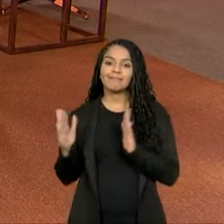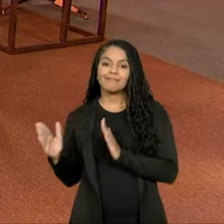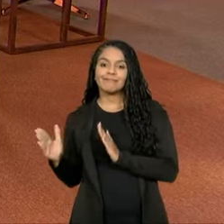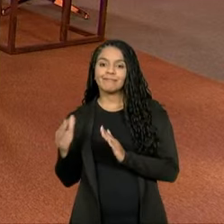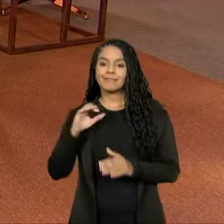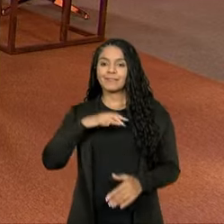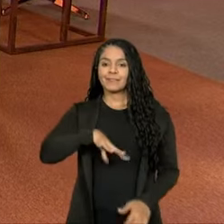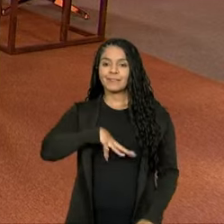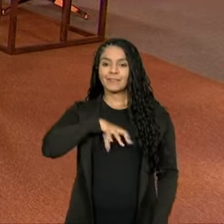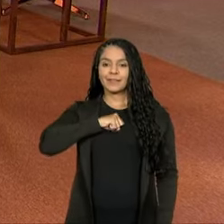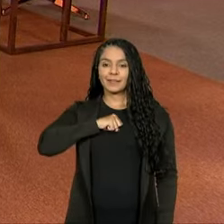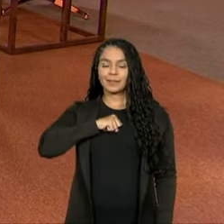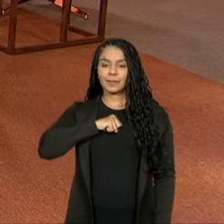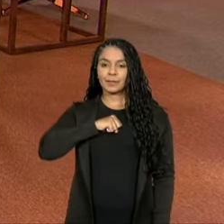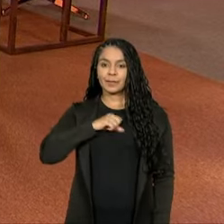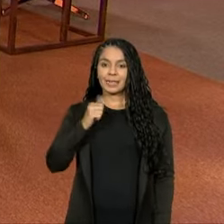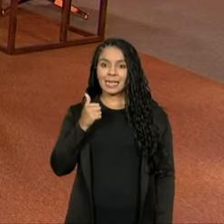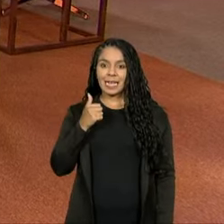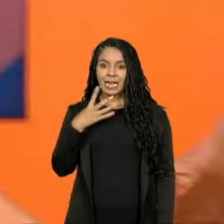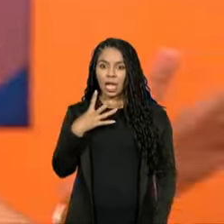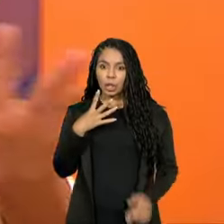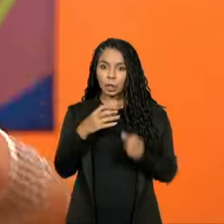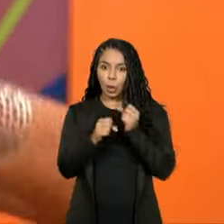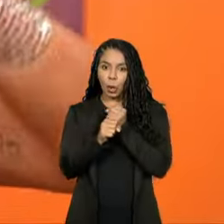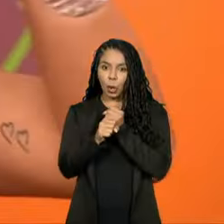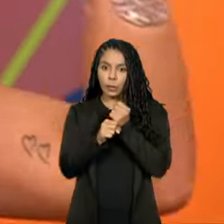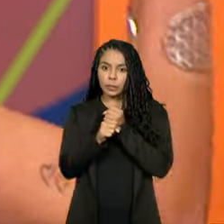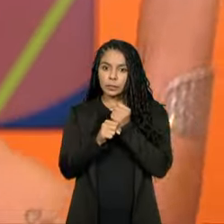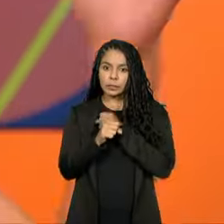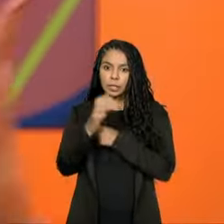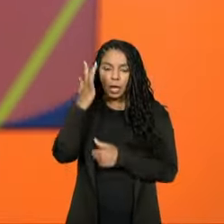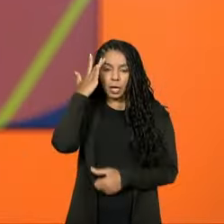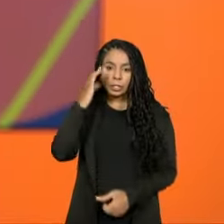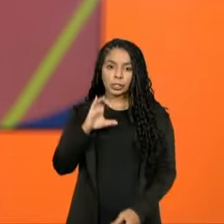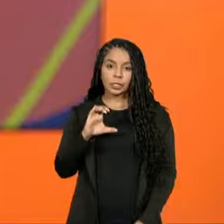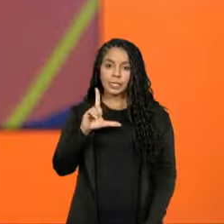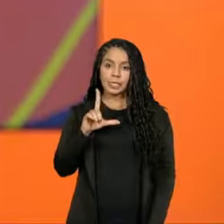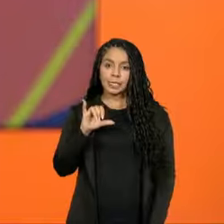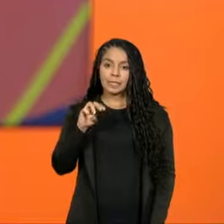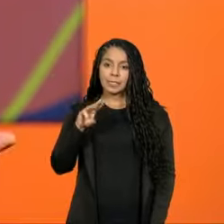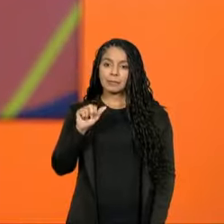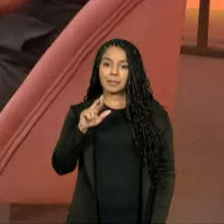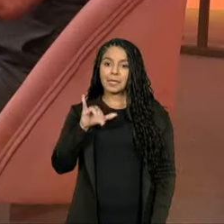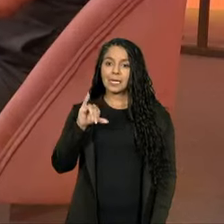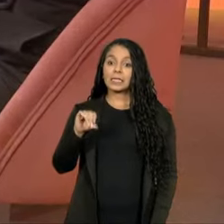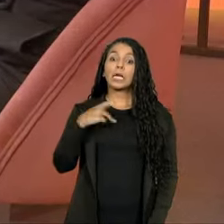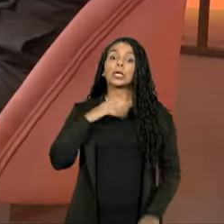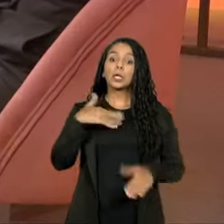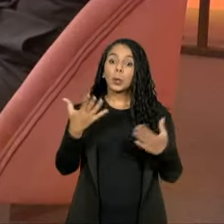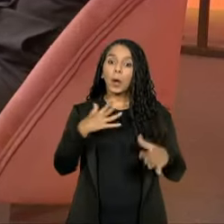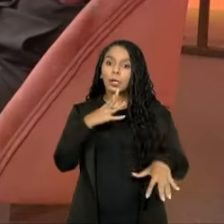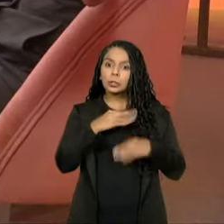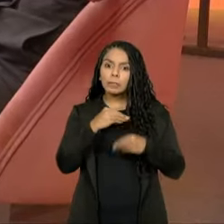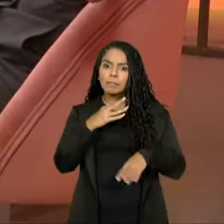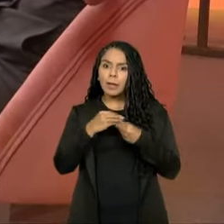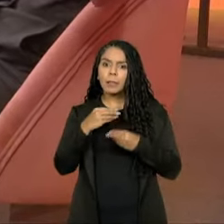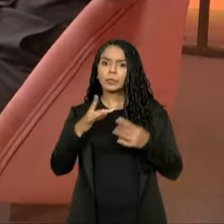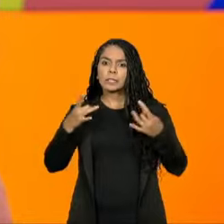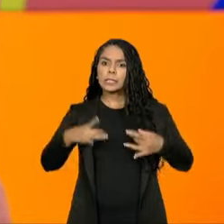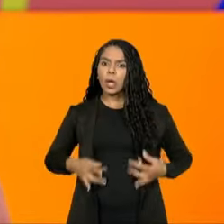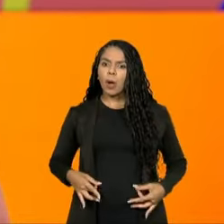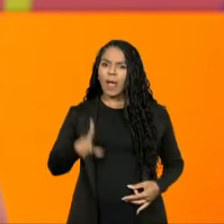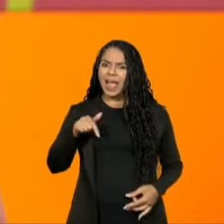disse? Foi 14 anos. É 14, mas eu achei que era o climatério. E a reposição? A reposição é para a vida toda?